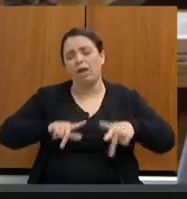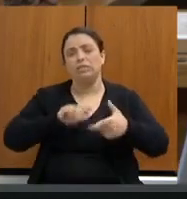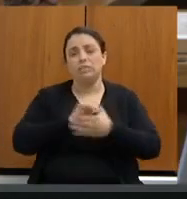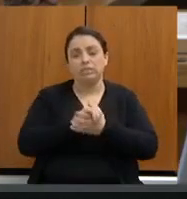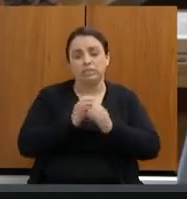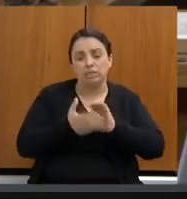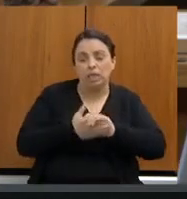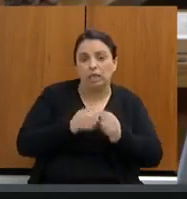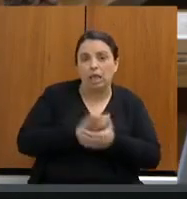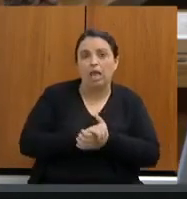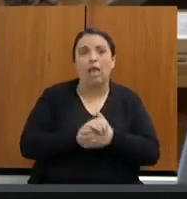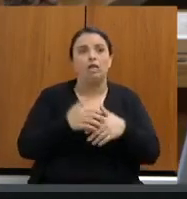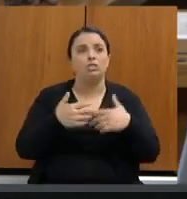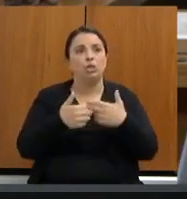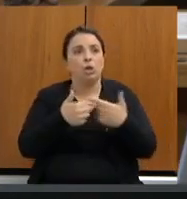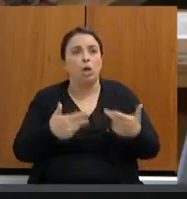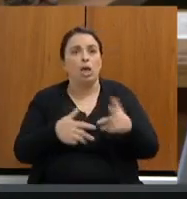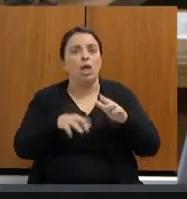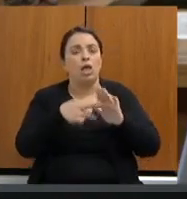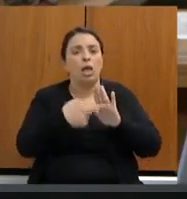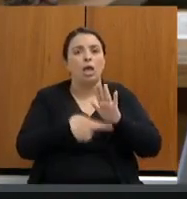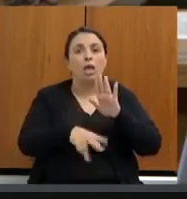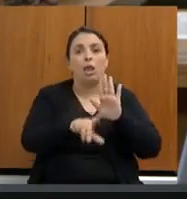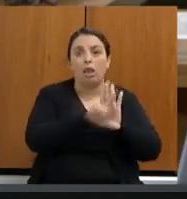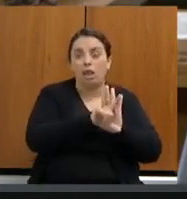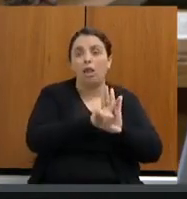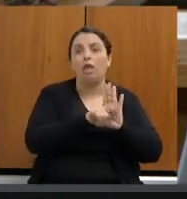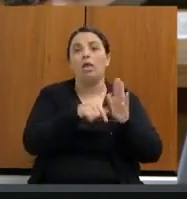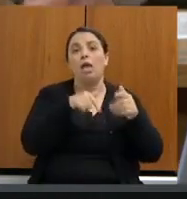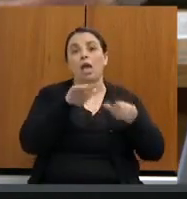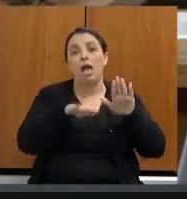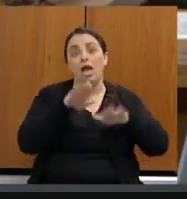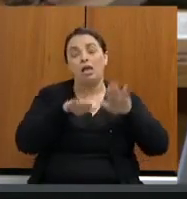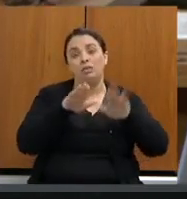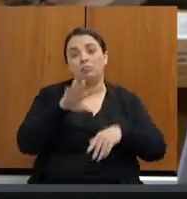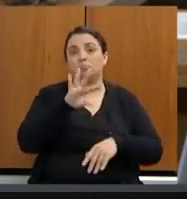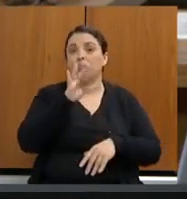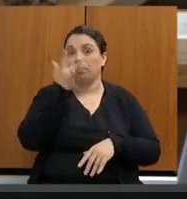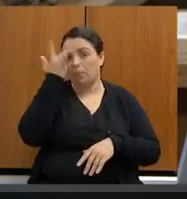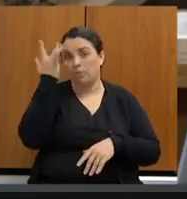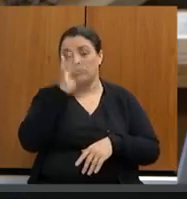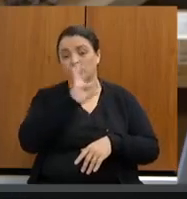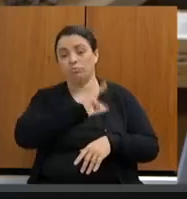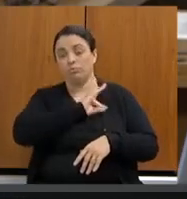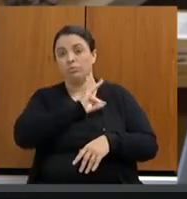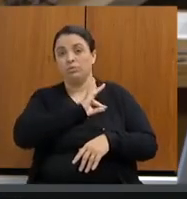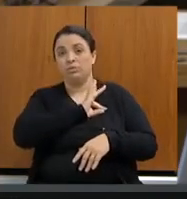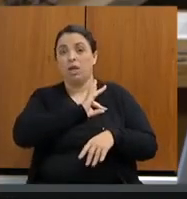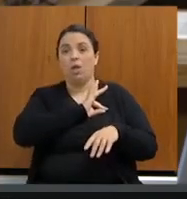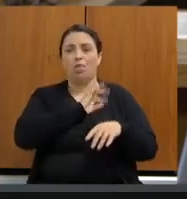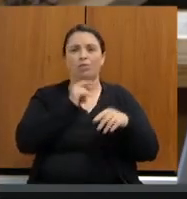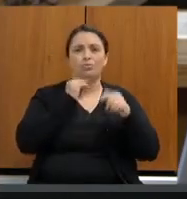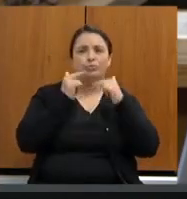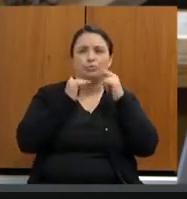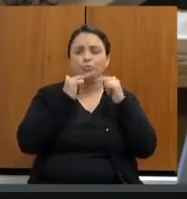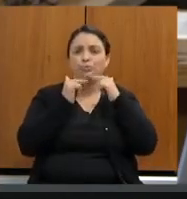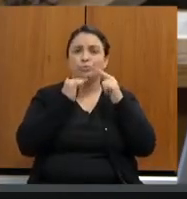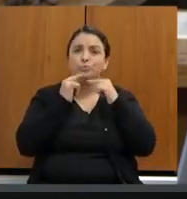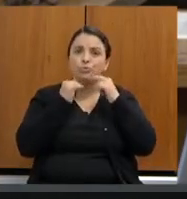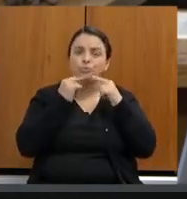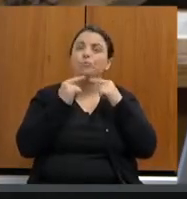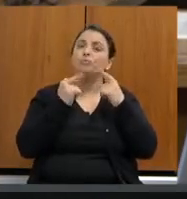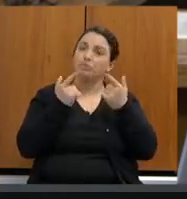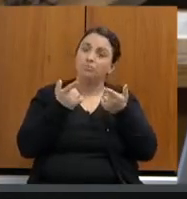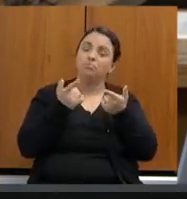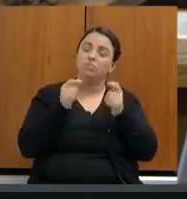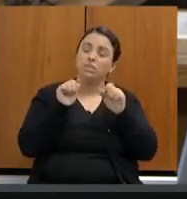a dilatação ela acaba por levar o policial algumas dúvidas né então assim